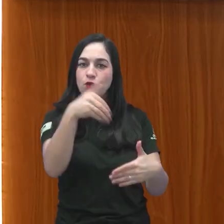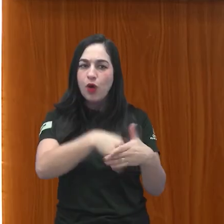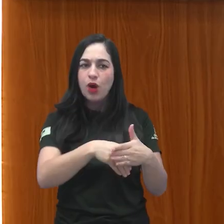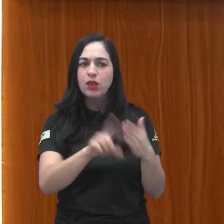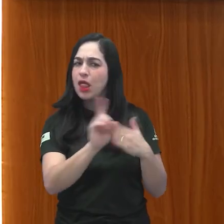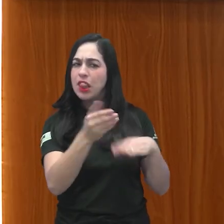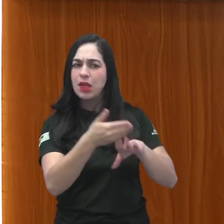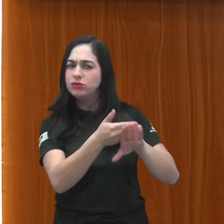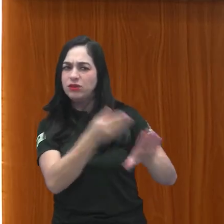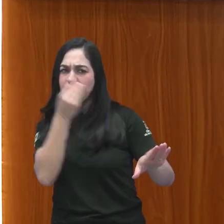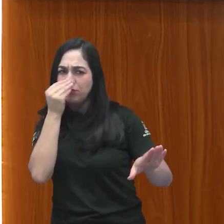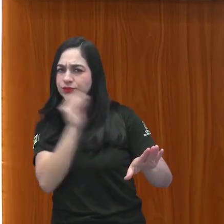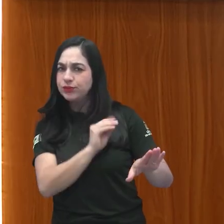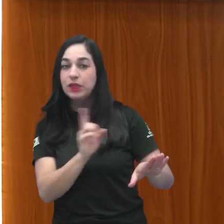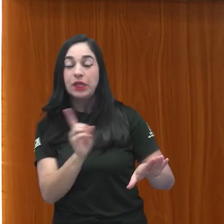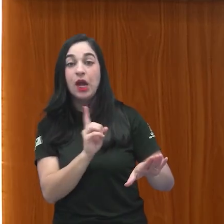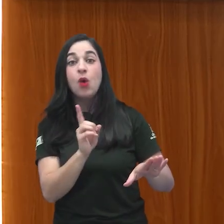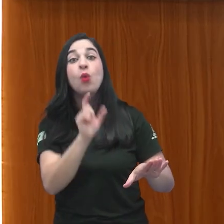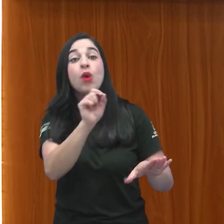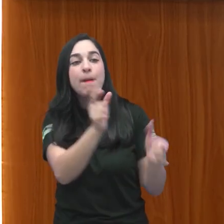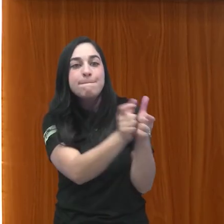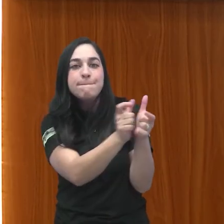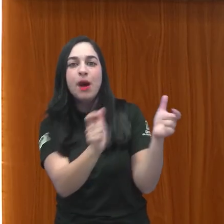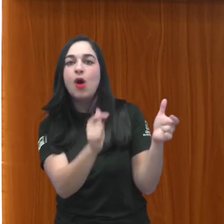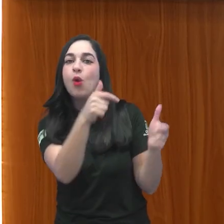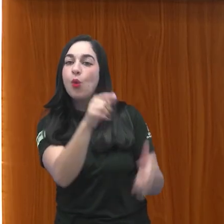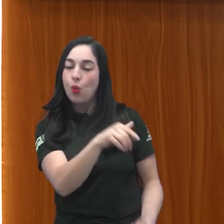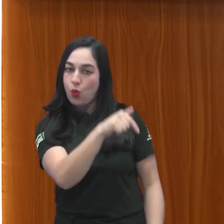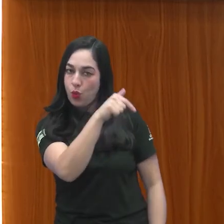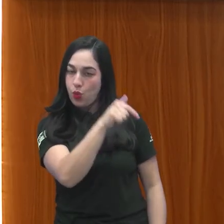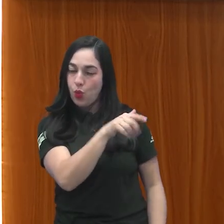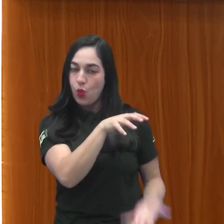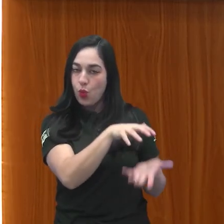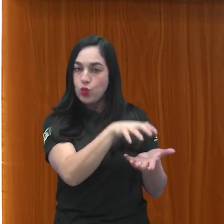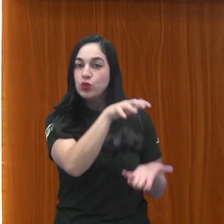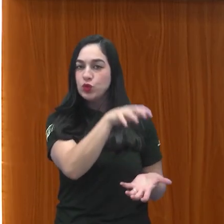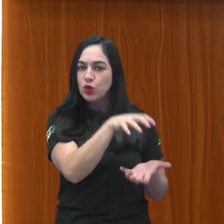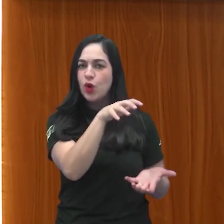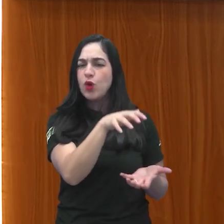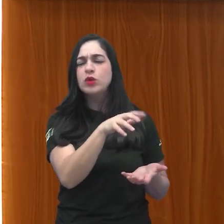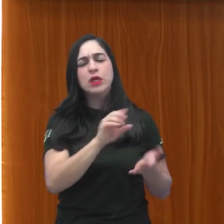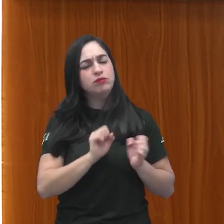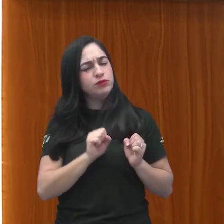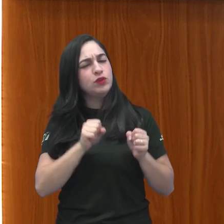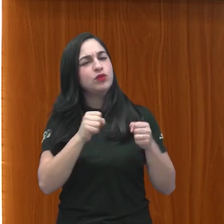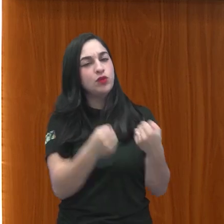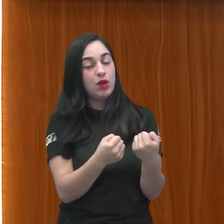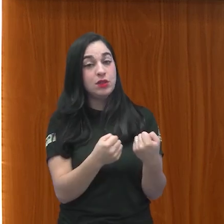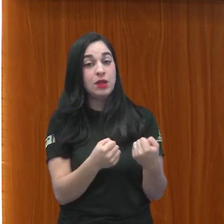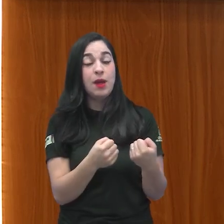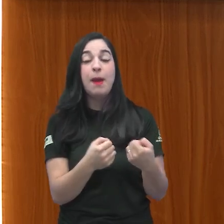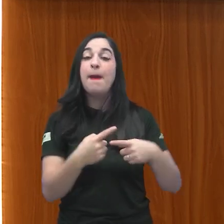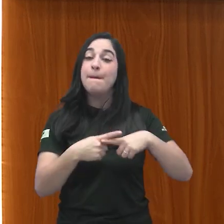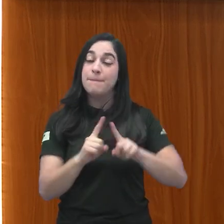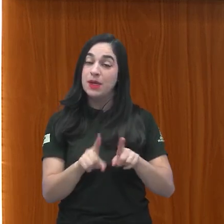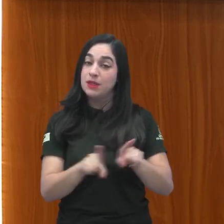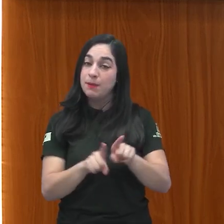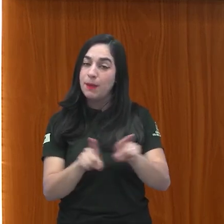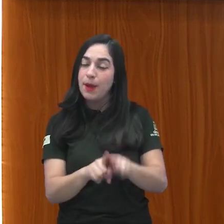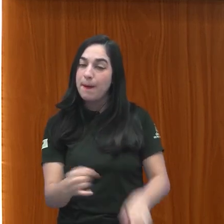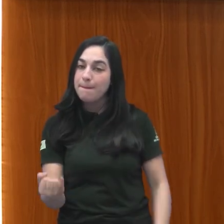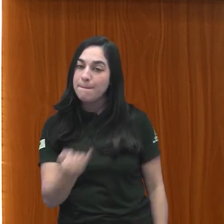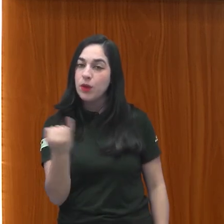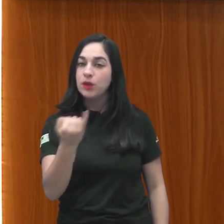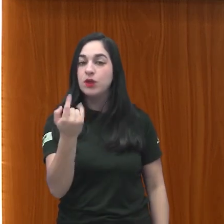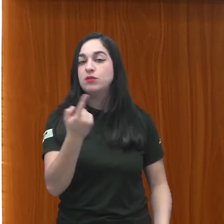sido da população idosa. Então, os idosos estão muito engajados, mas isso também é resultado de um fator